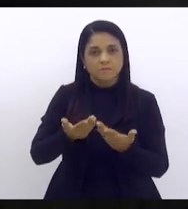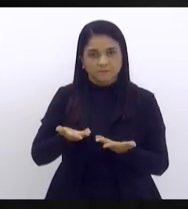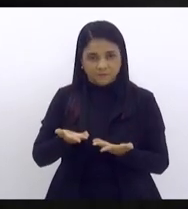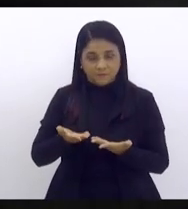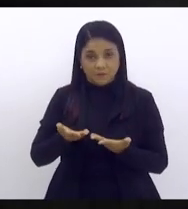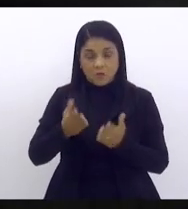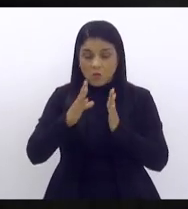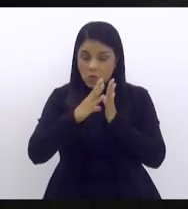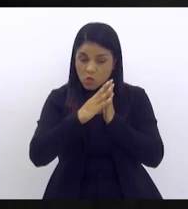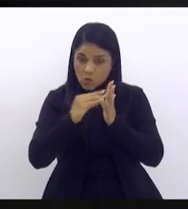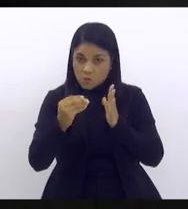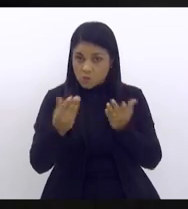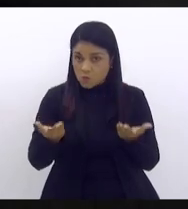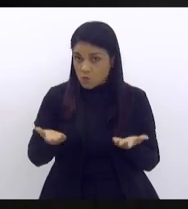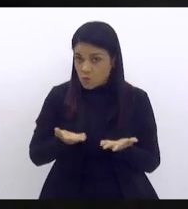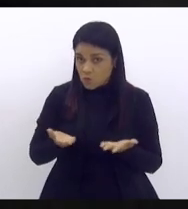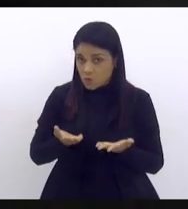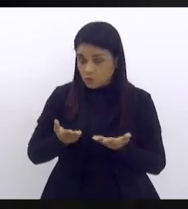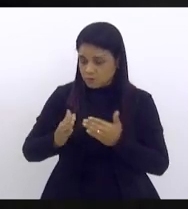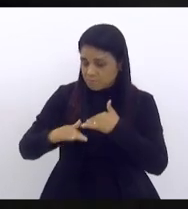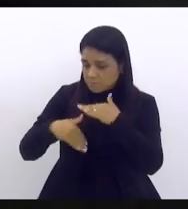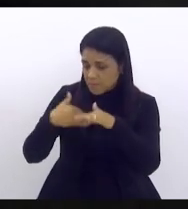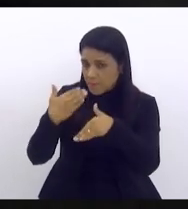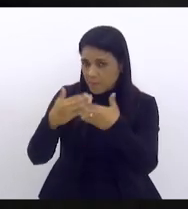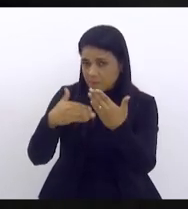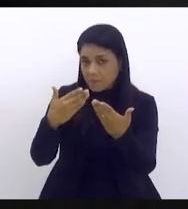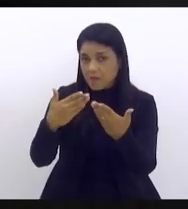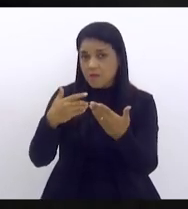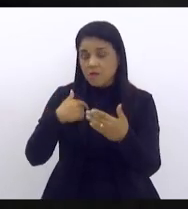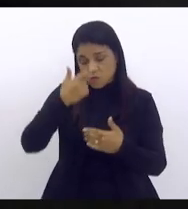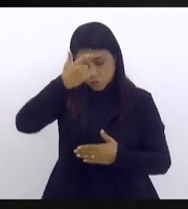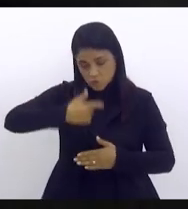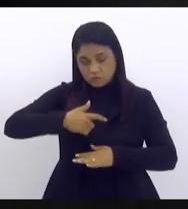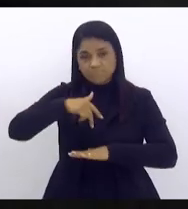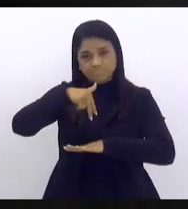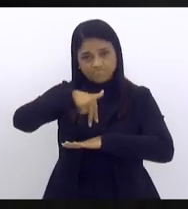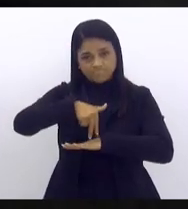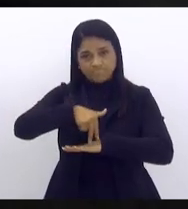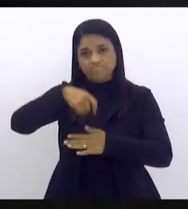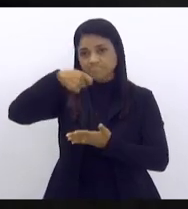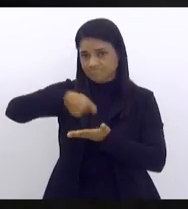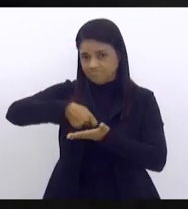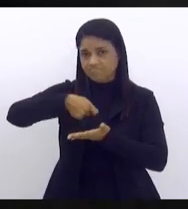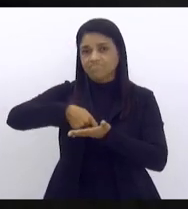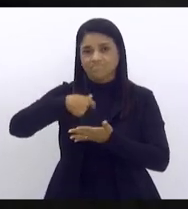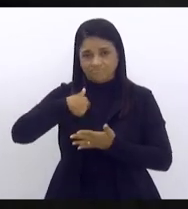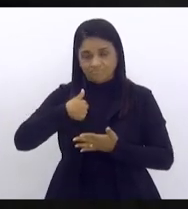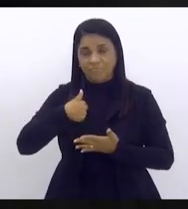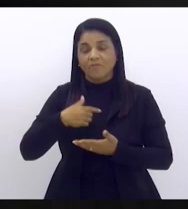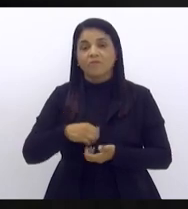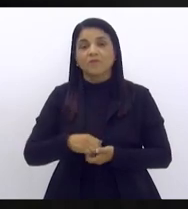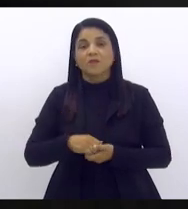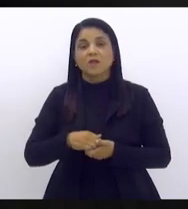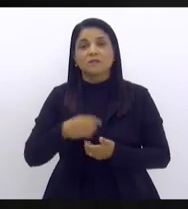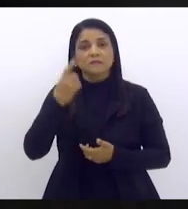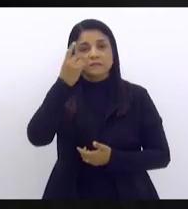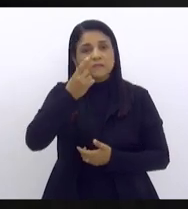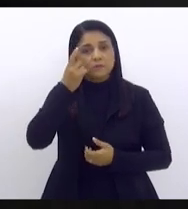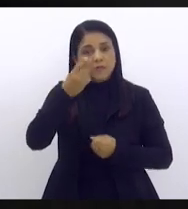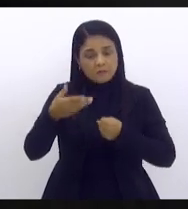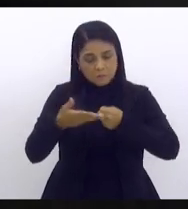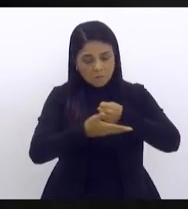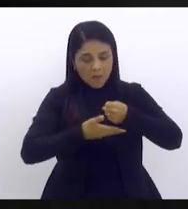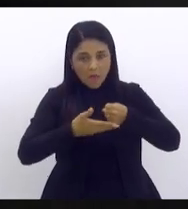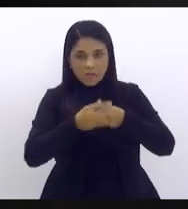que a gente está construindo aqui, e por isso eu fiz questão de estar aqui, né, um deputado da base do